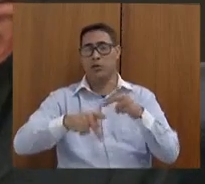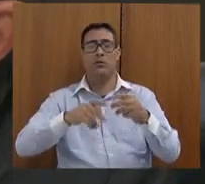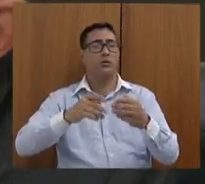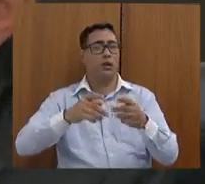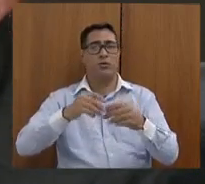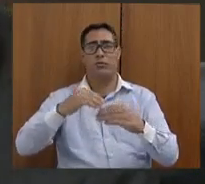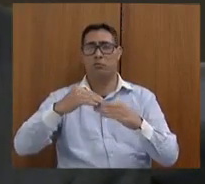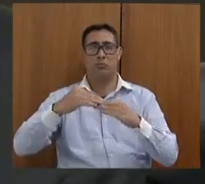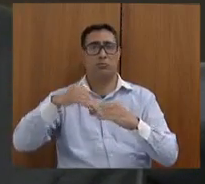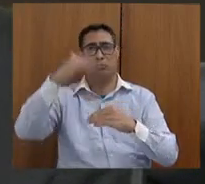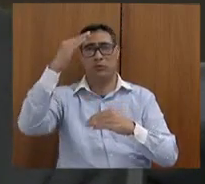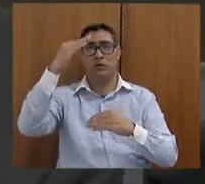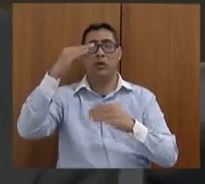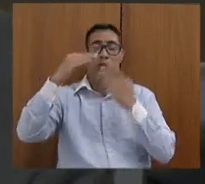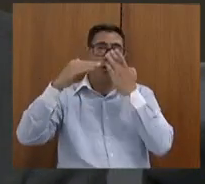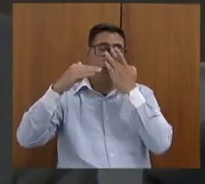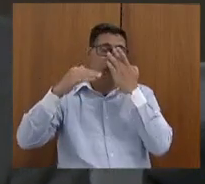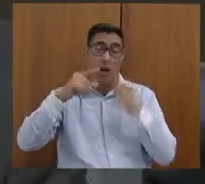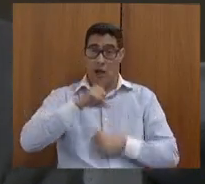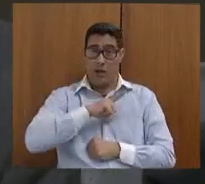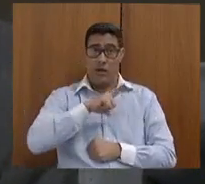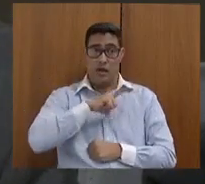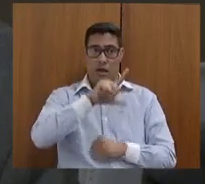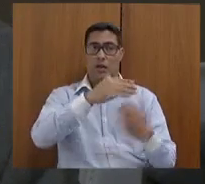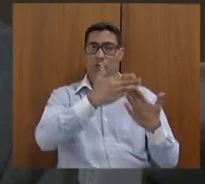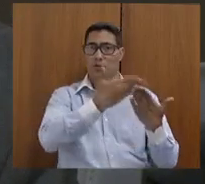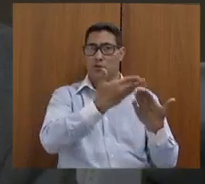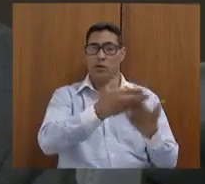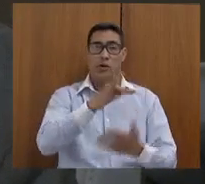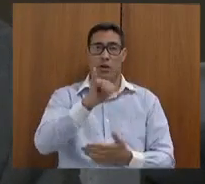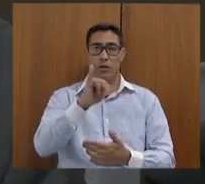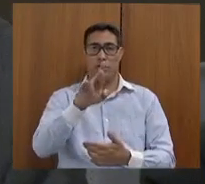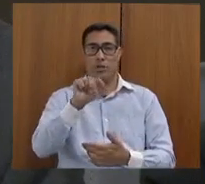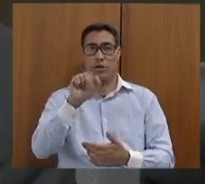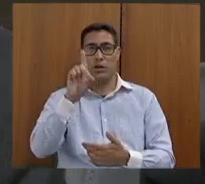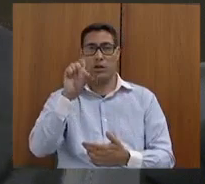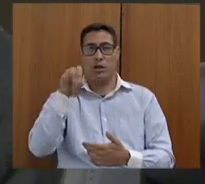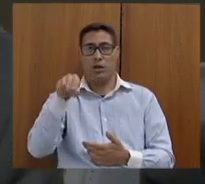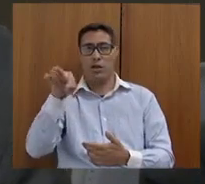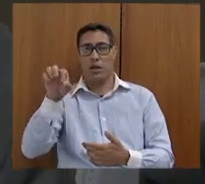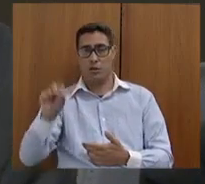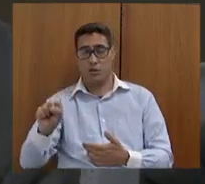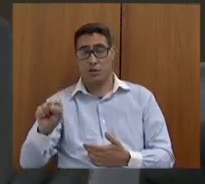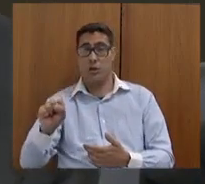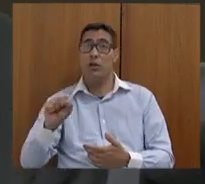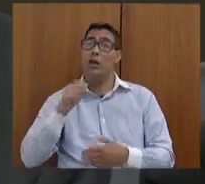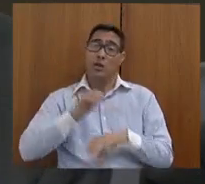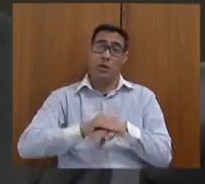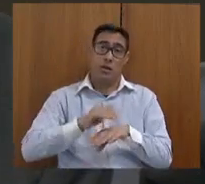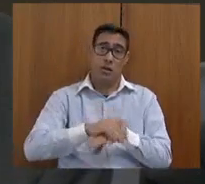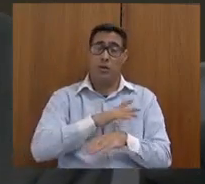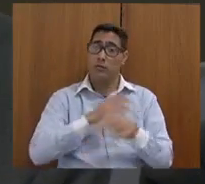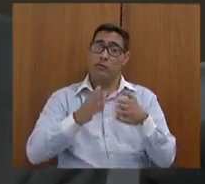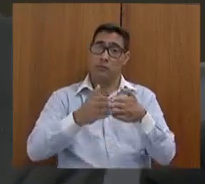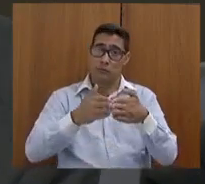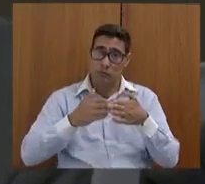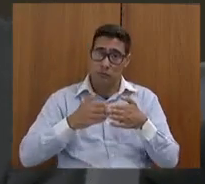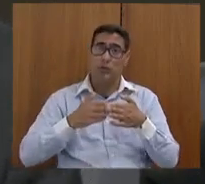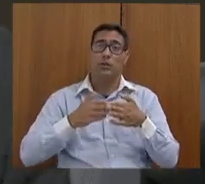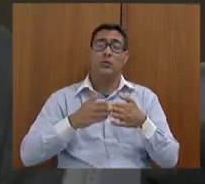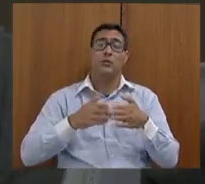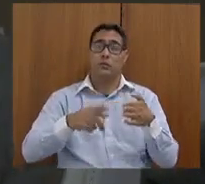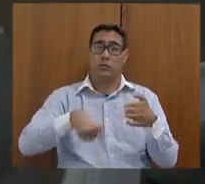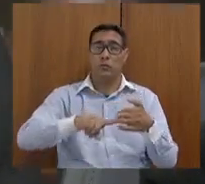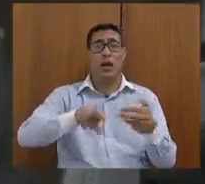são contempladas com esse colégio então fica aqui o reforço de um pedido já feito por muitos para diversas